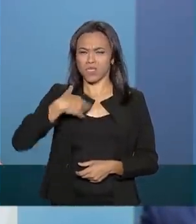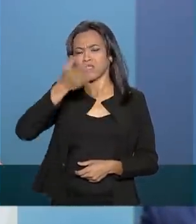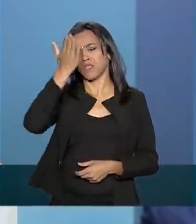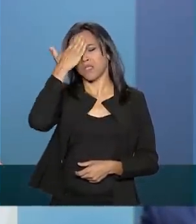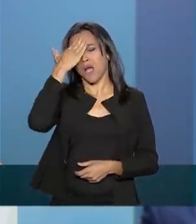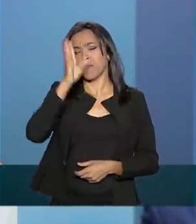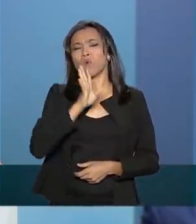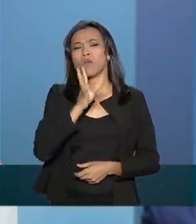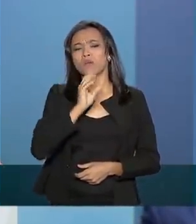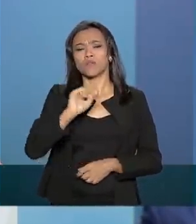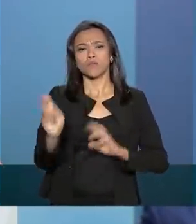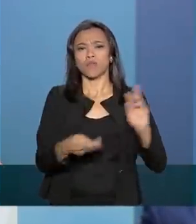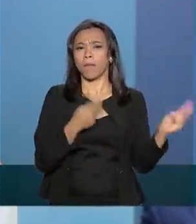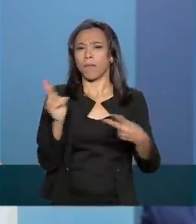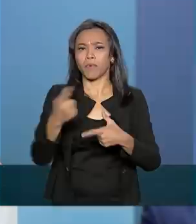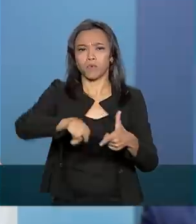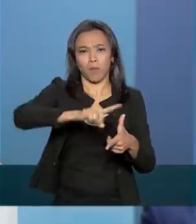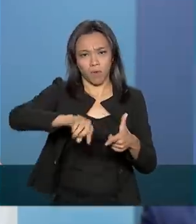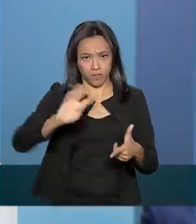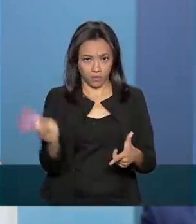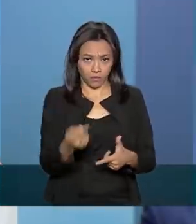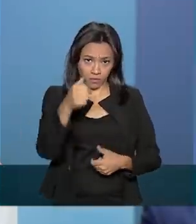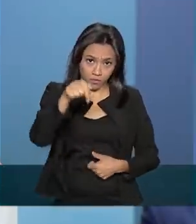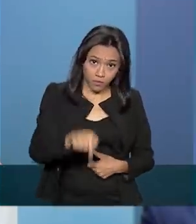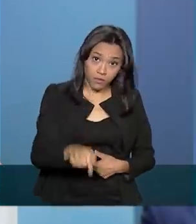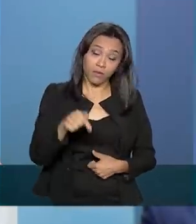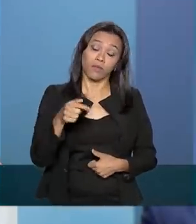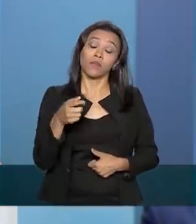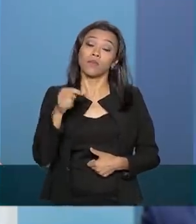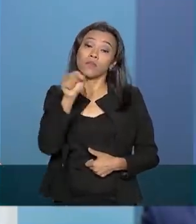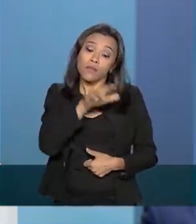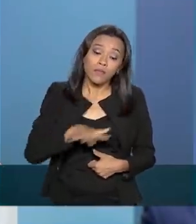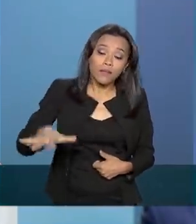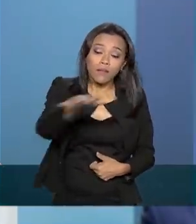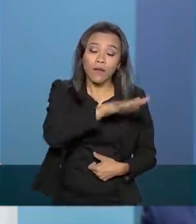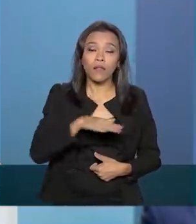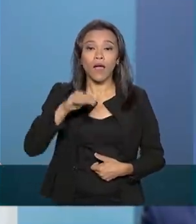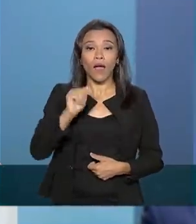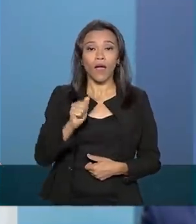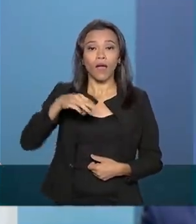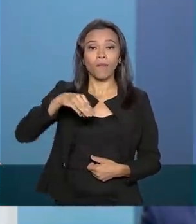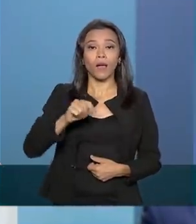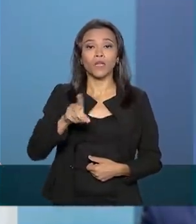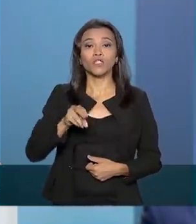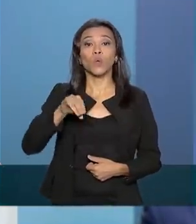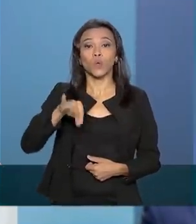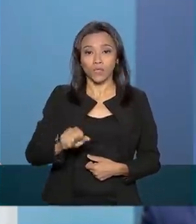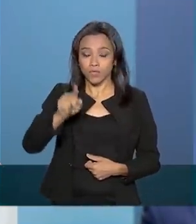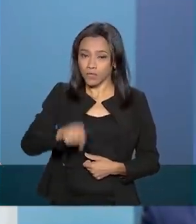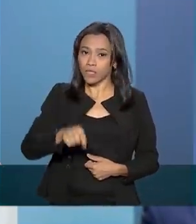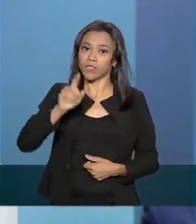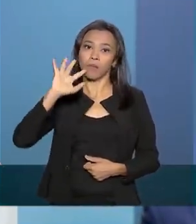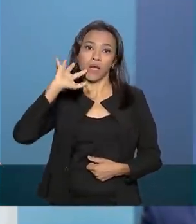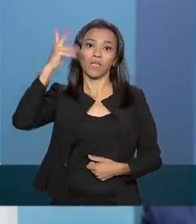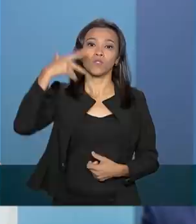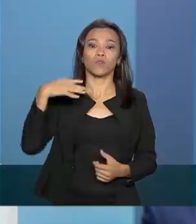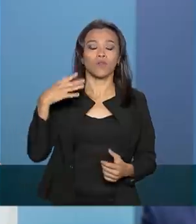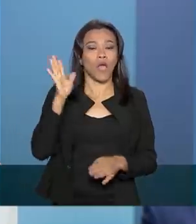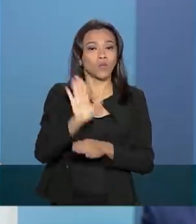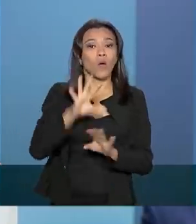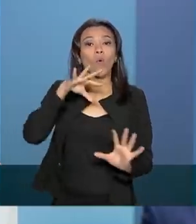a solução para que Amazonas seja solução para o mundo e não problemas para nós.